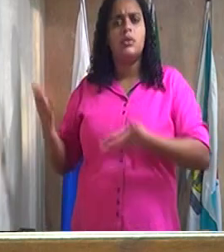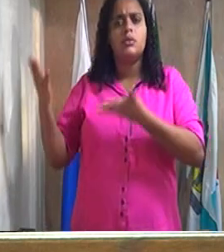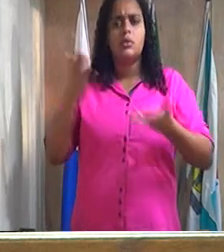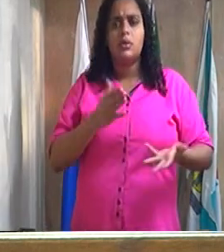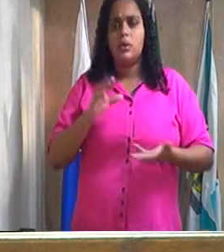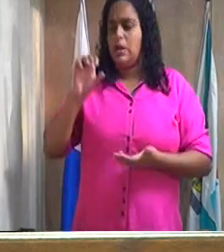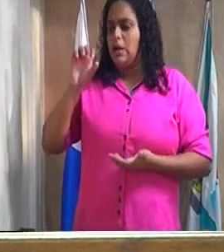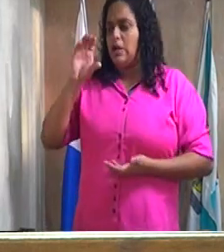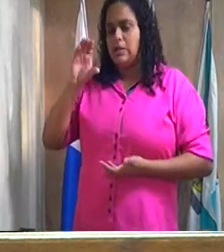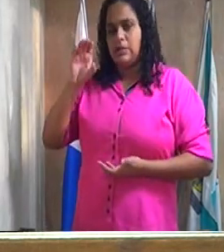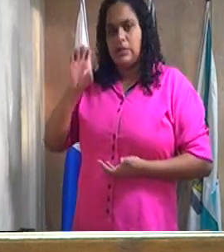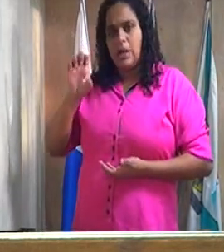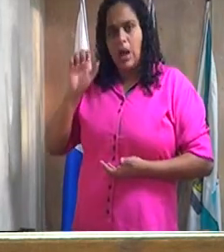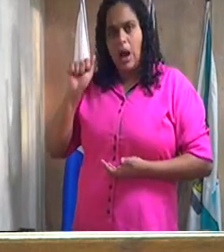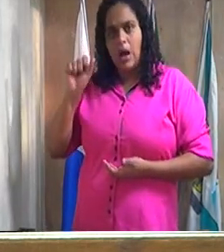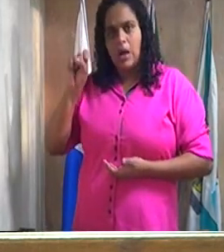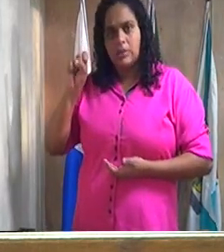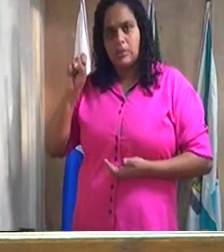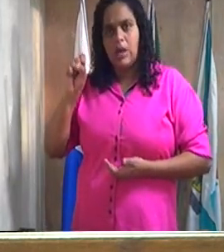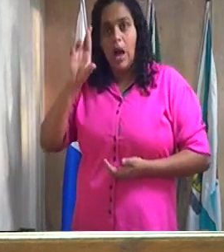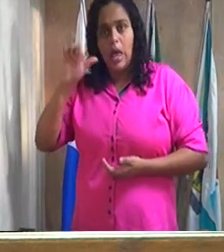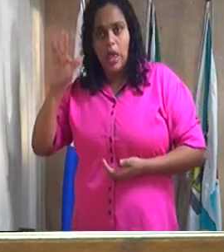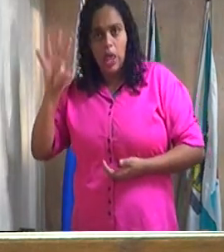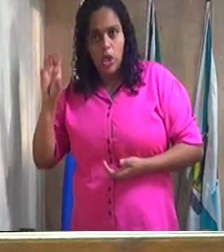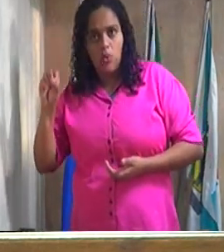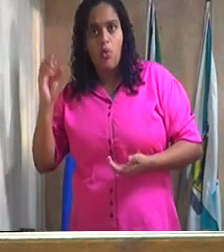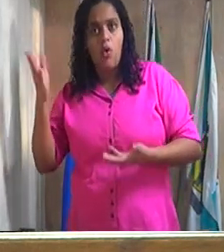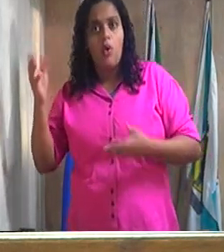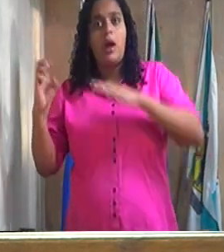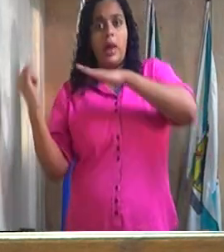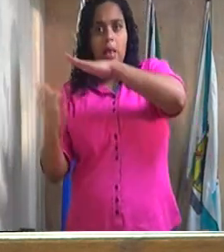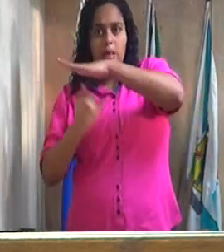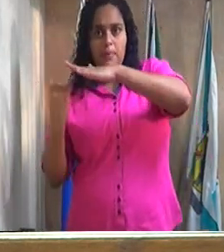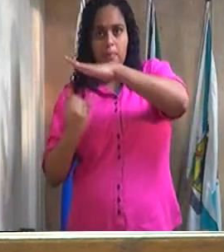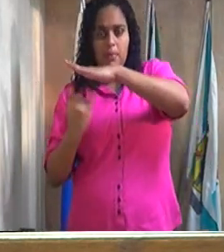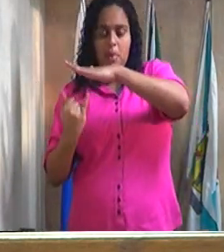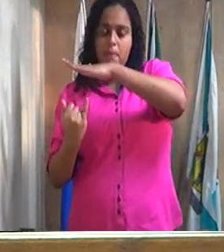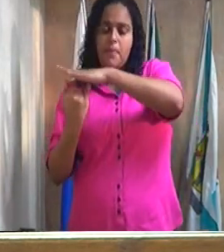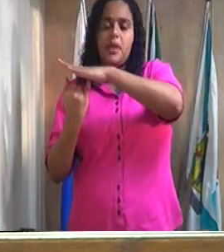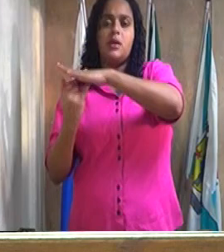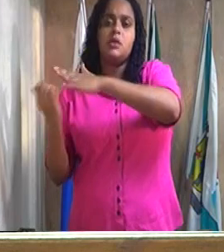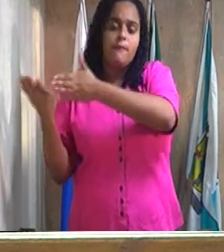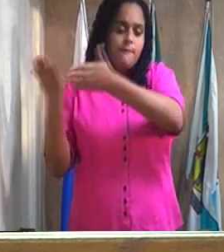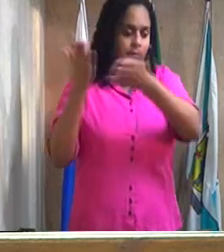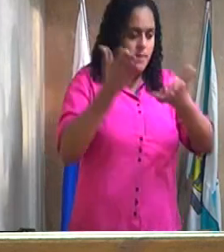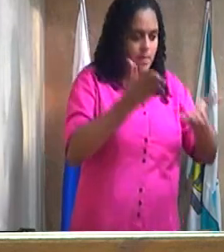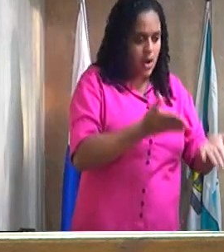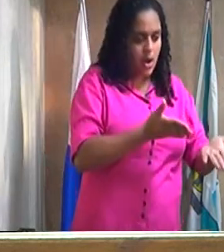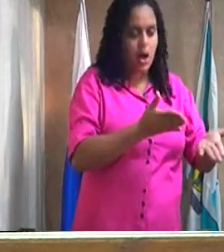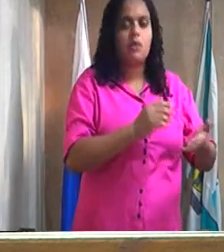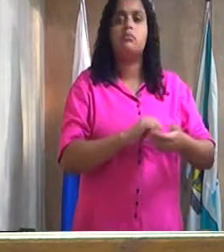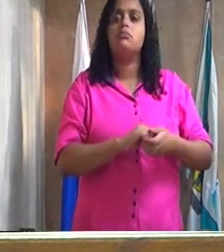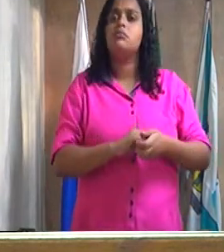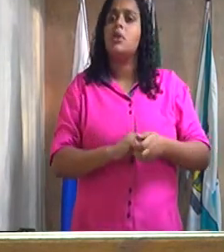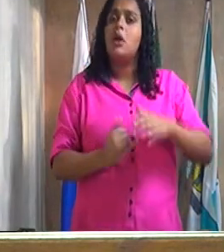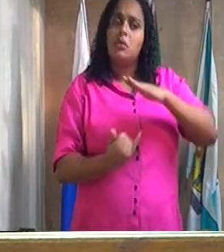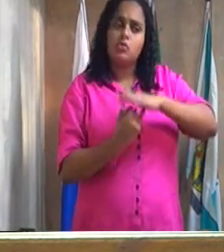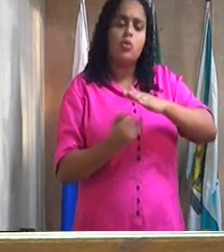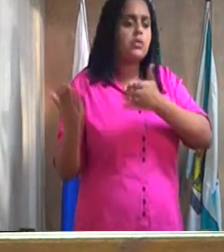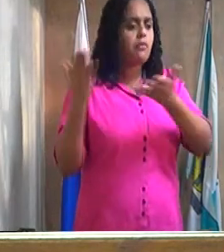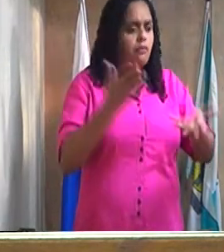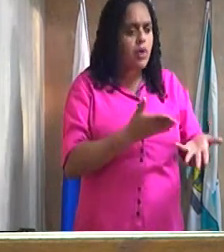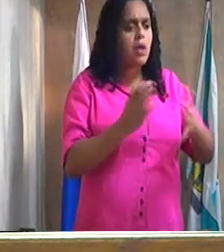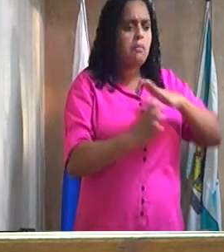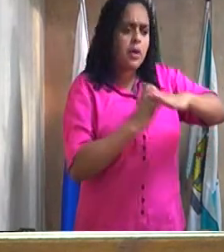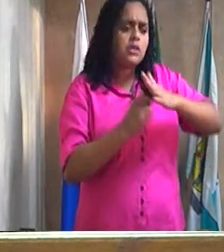CEASA Rio para Duque de Caxias. E hoje, quero agradecer que primeiro a Câmara Municipal de Duque de Caxias, que votou por